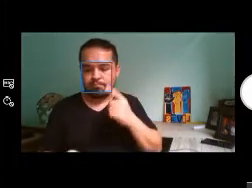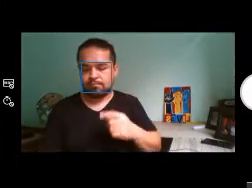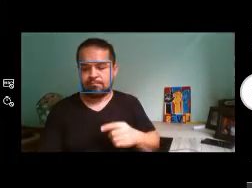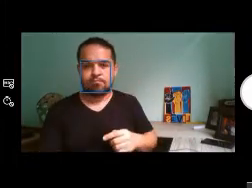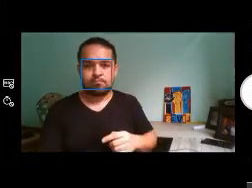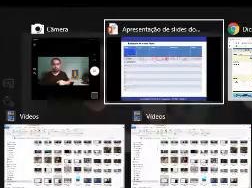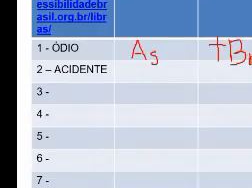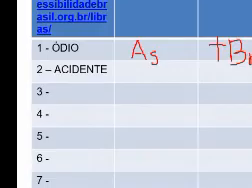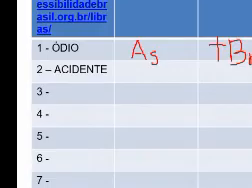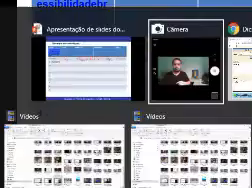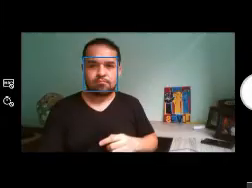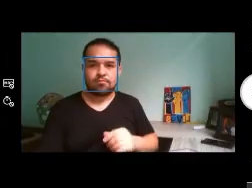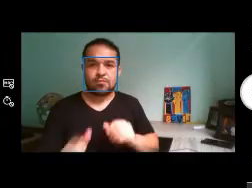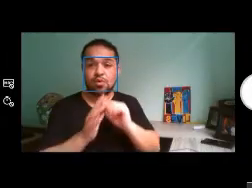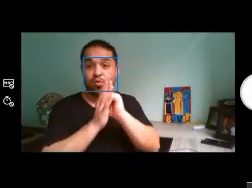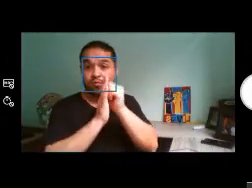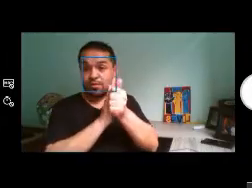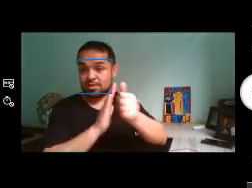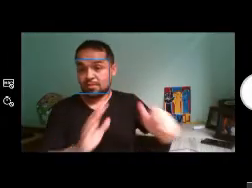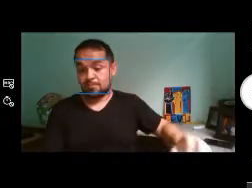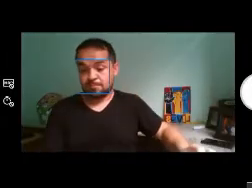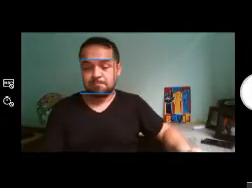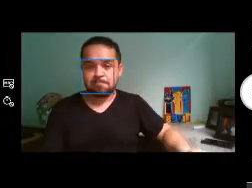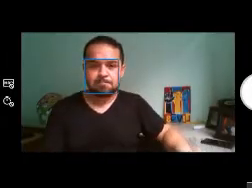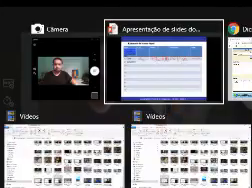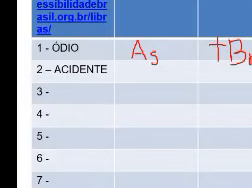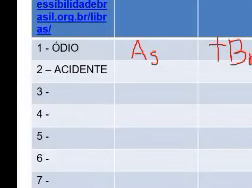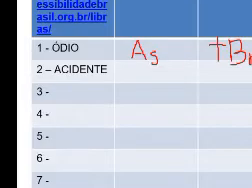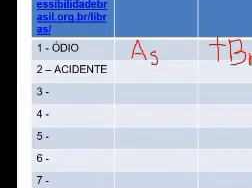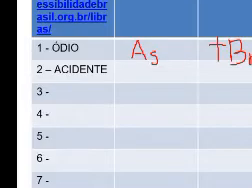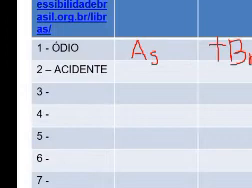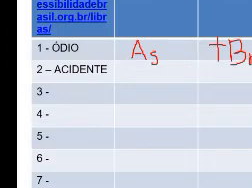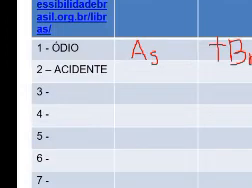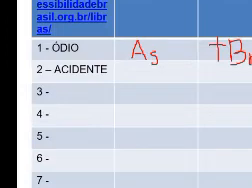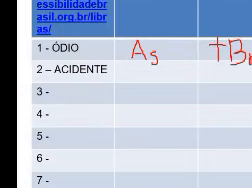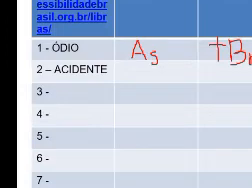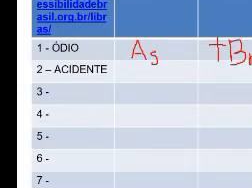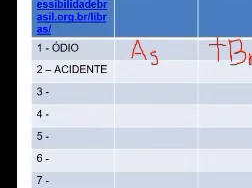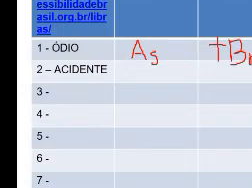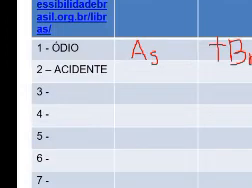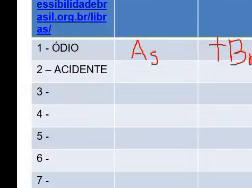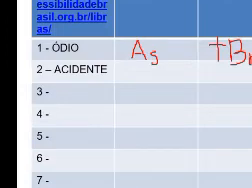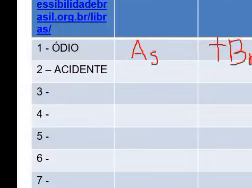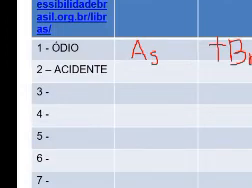Ok, vamos transcrever então o que a gente já viu, a configuração.